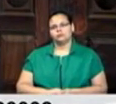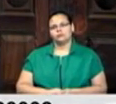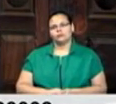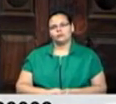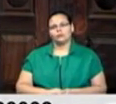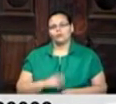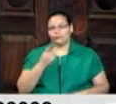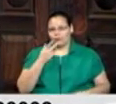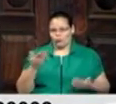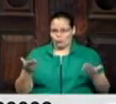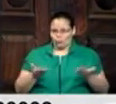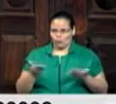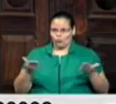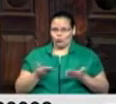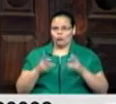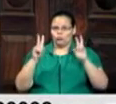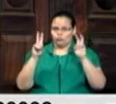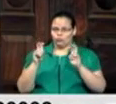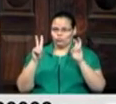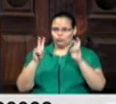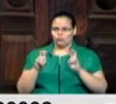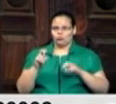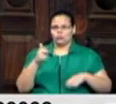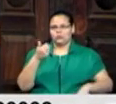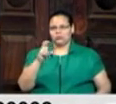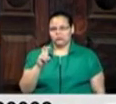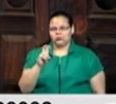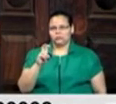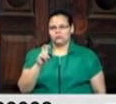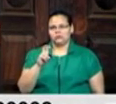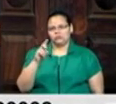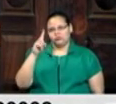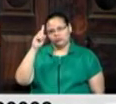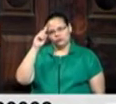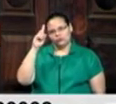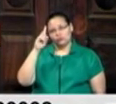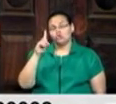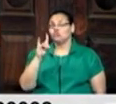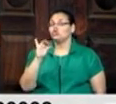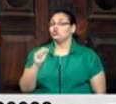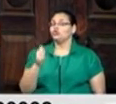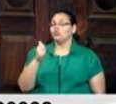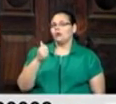Falo hoje sobre 15 de outubro, dia do professor.